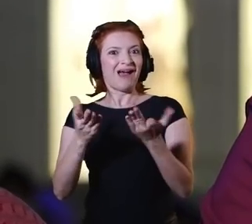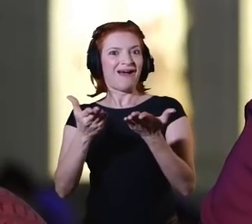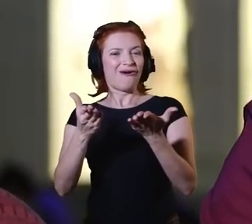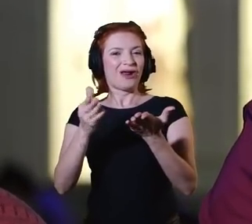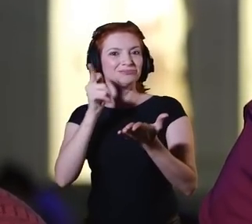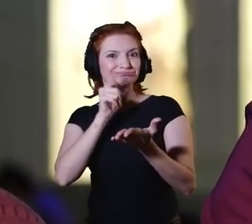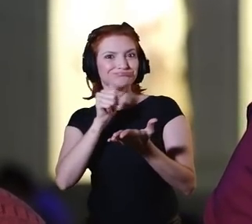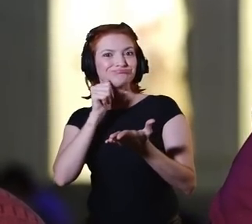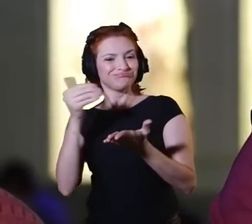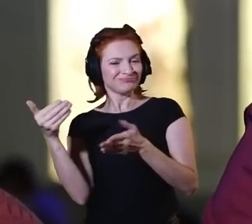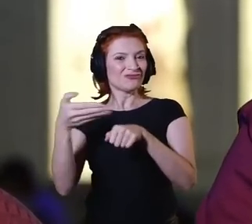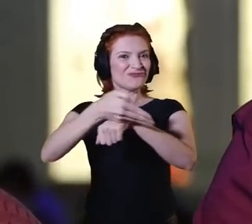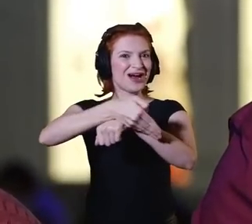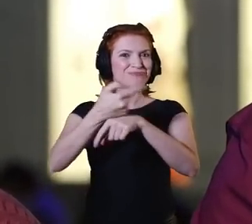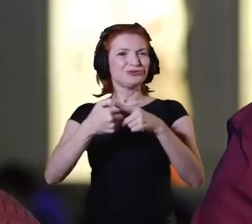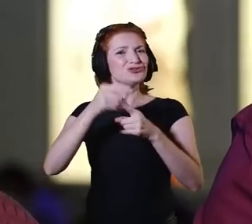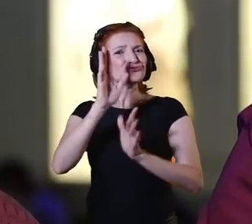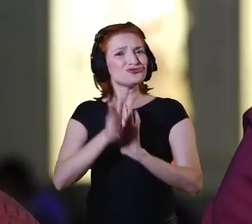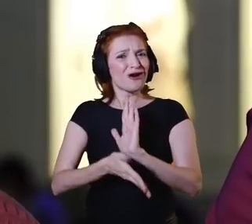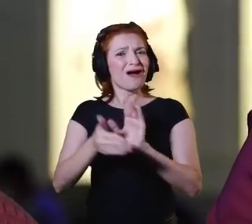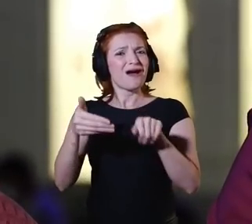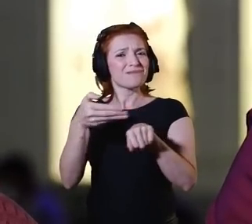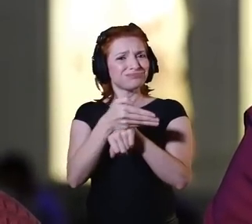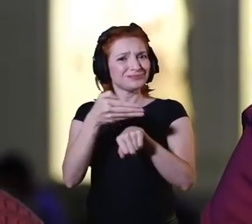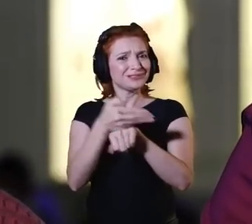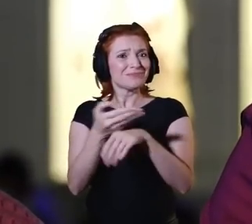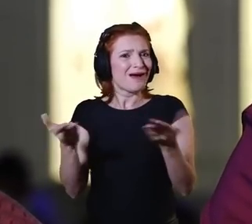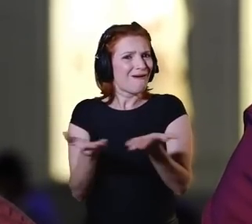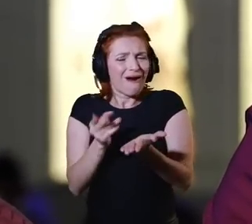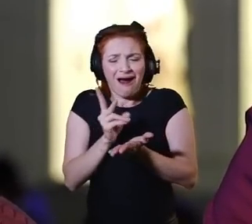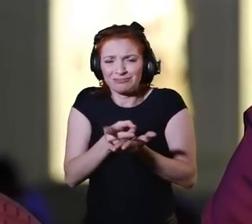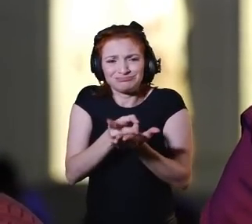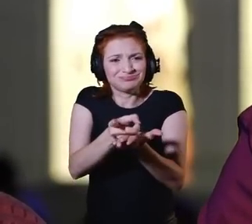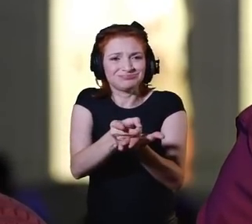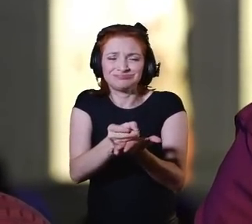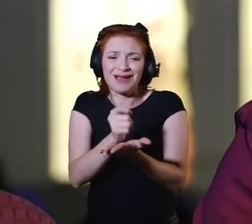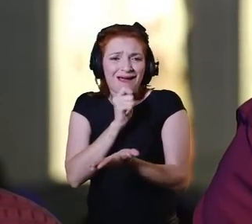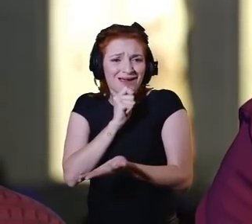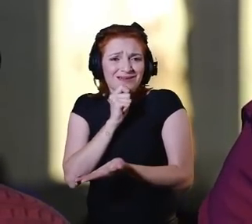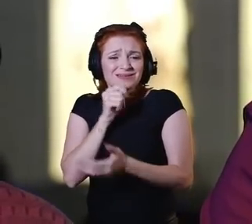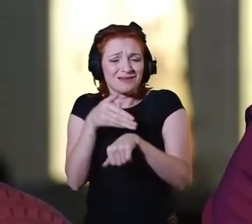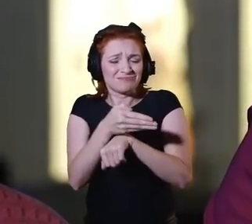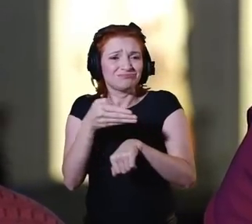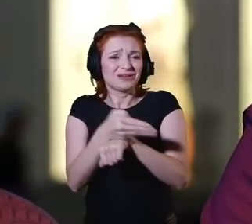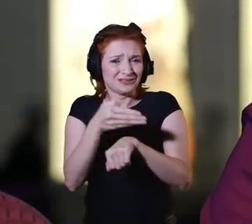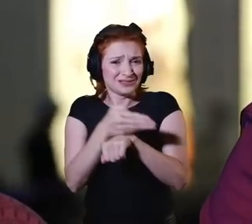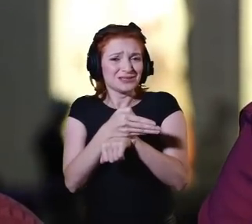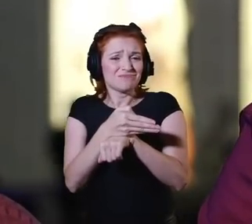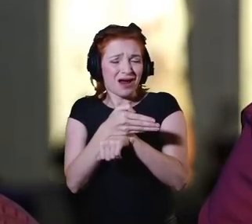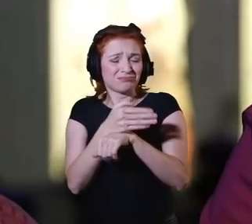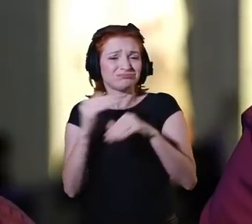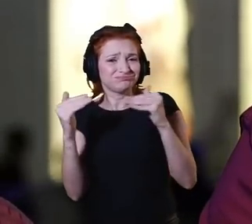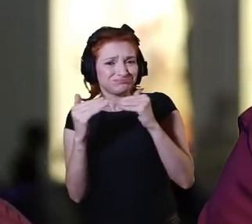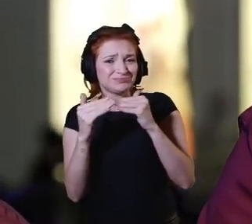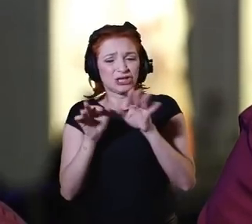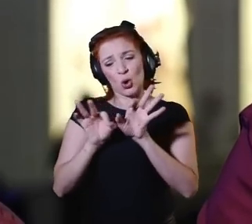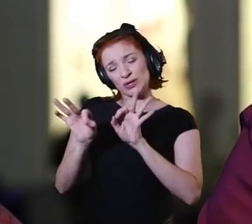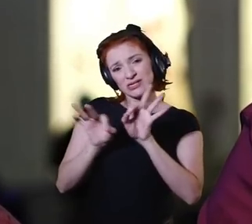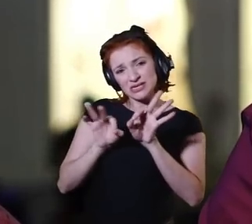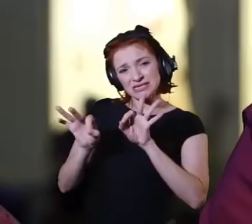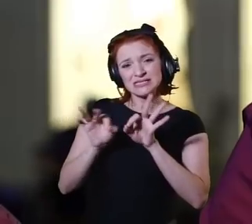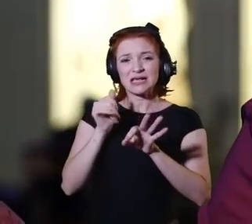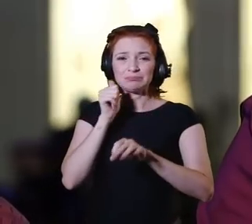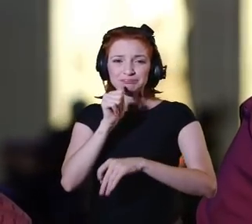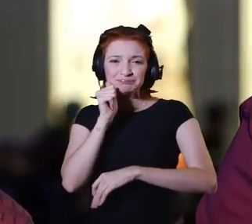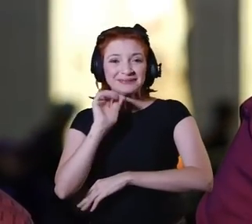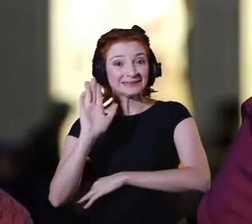fizeram e fazem parte, porque ela também ainda continua envolvida com diversos processos que dizem respeito à preparação de candidatas e muito